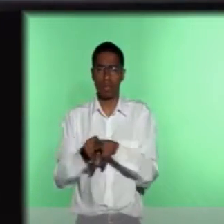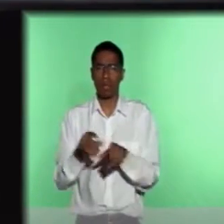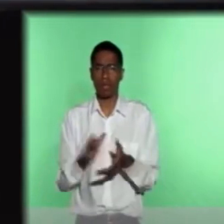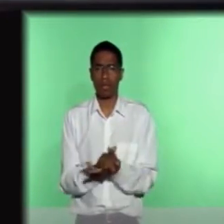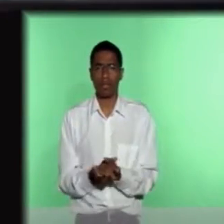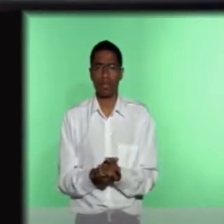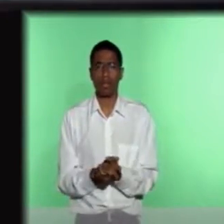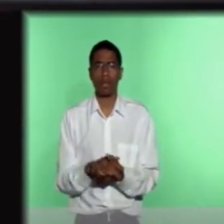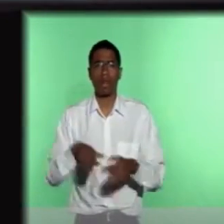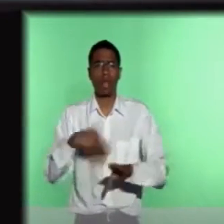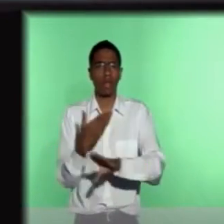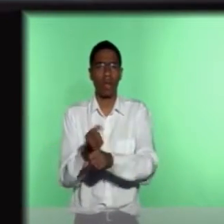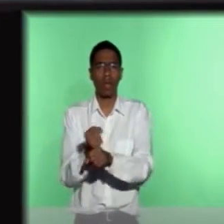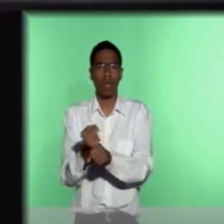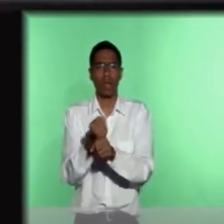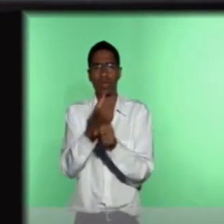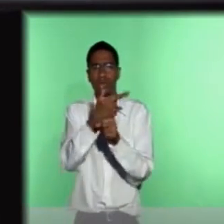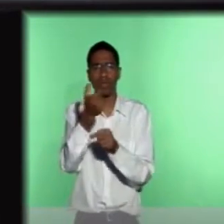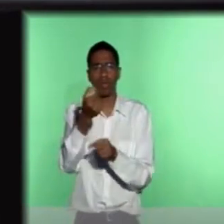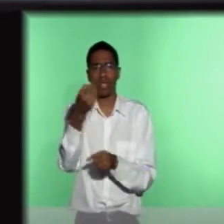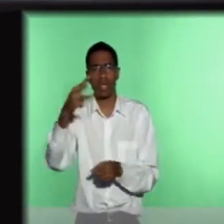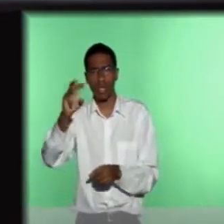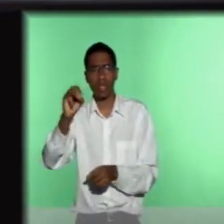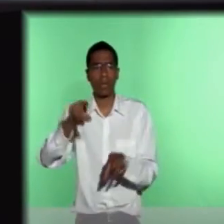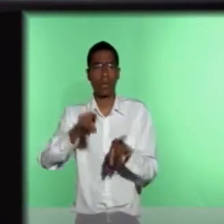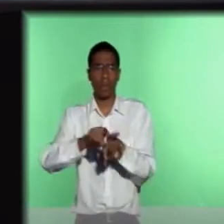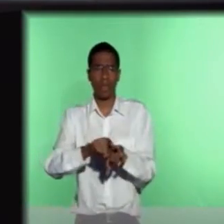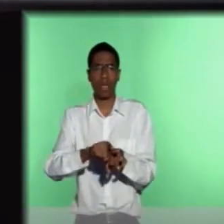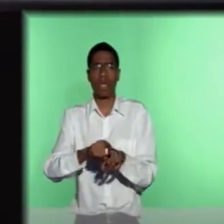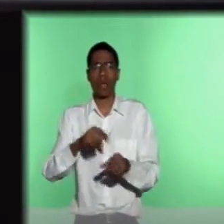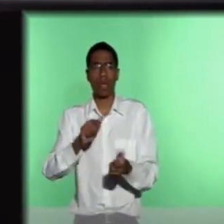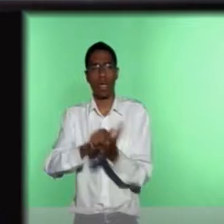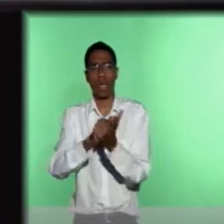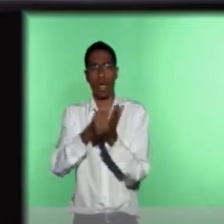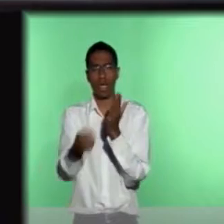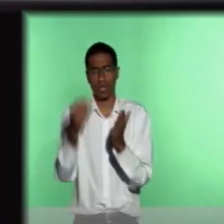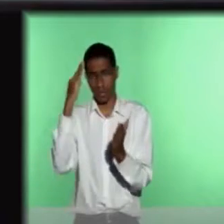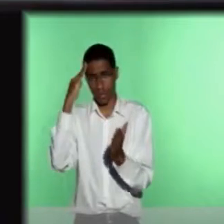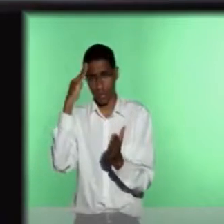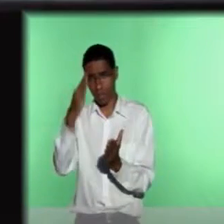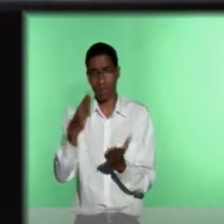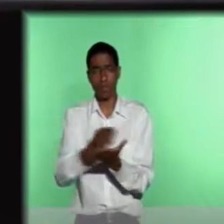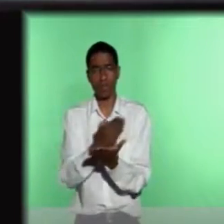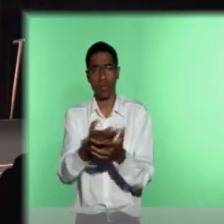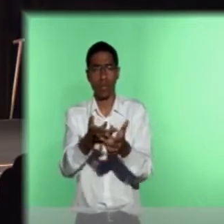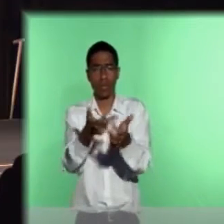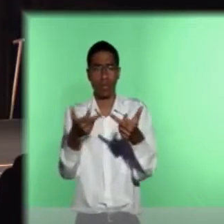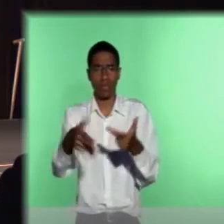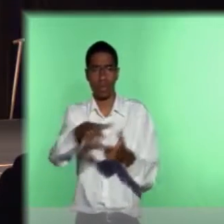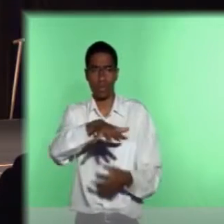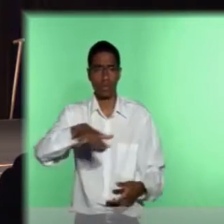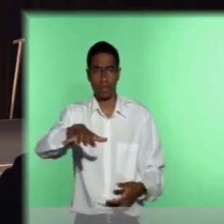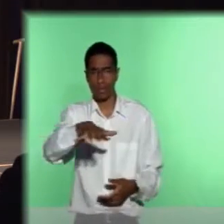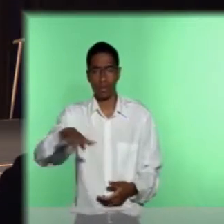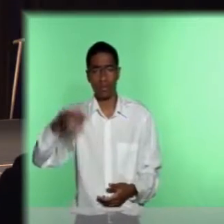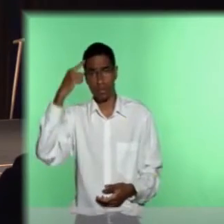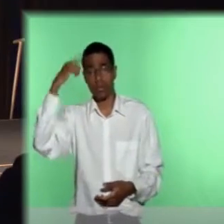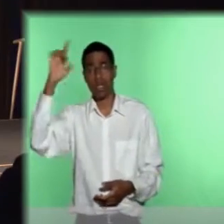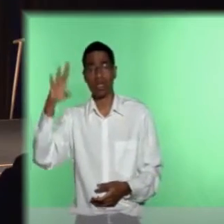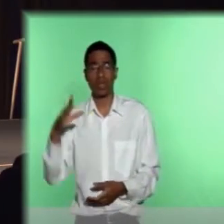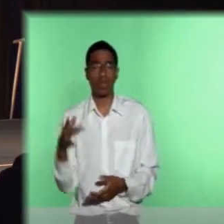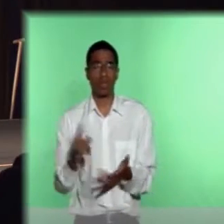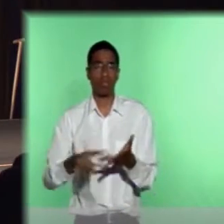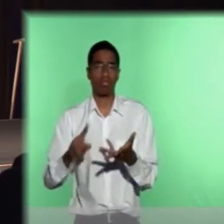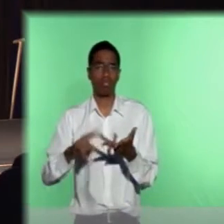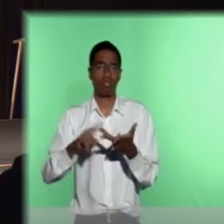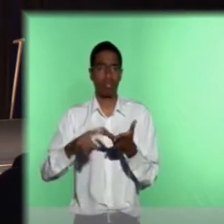até 2030, é para tratar a agenda central da educação de jovens e adultos, não dá para pensar só em educar